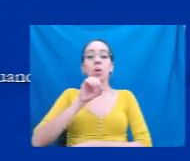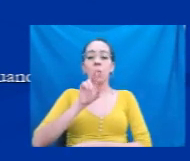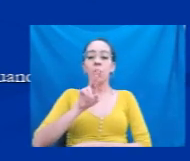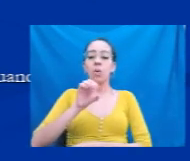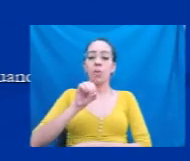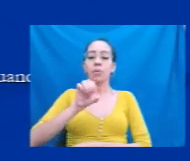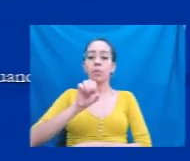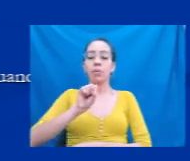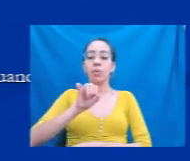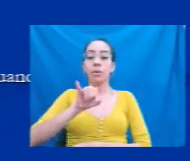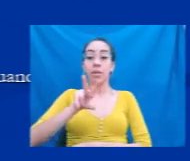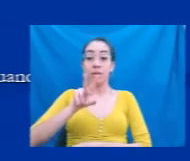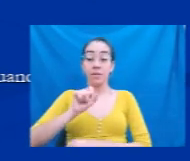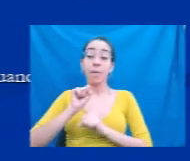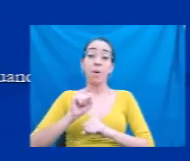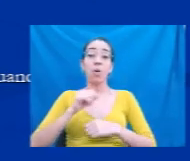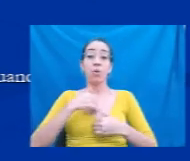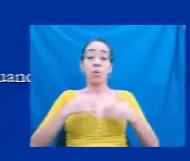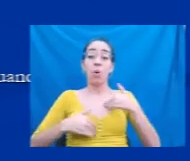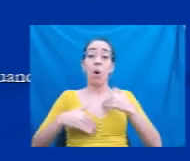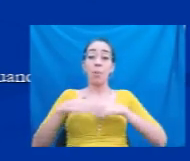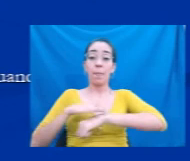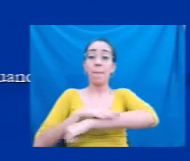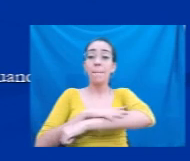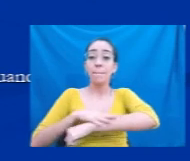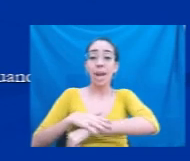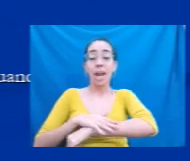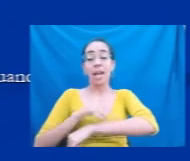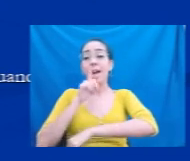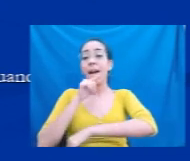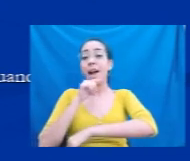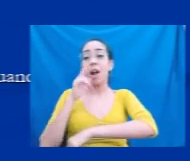que deve se lavar o local aí com água em abundância, né? O contato